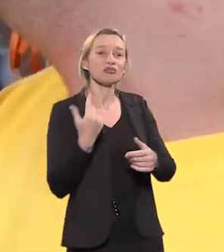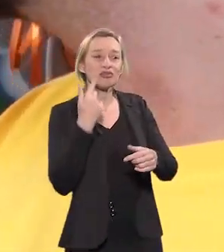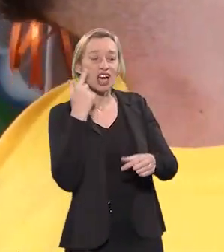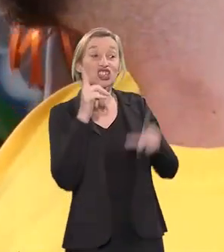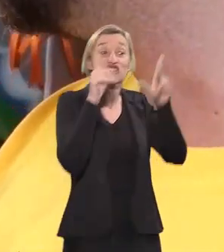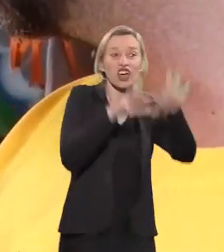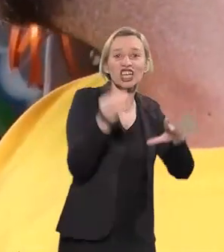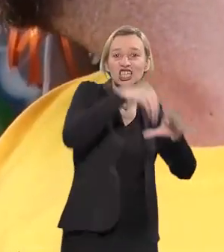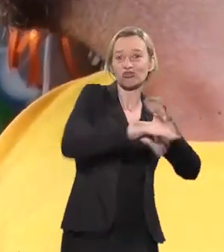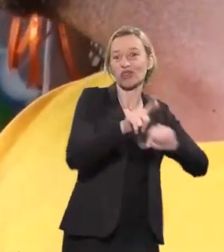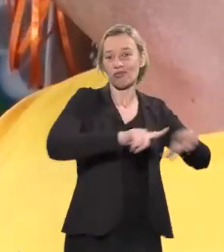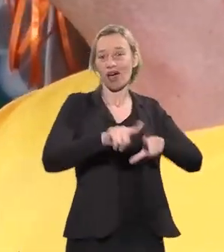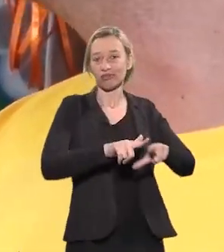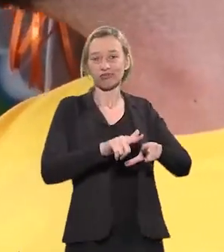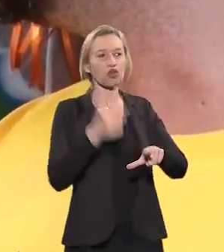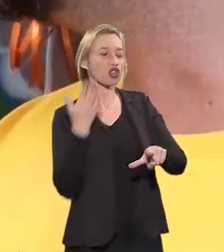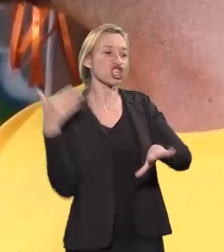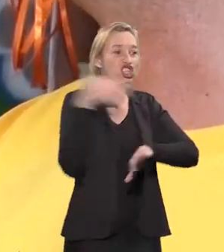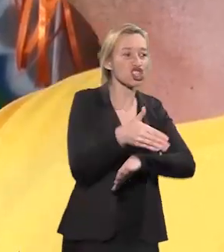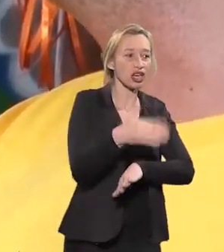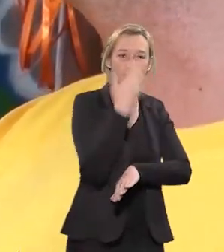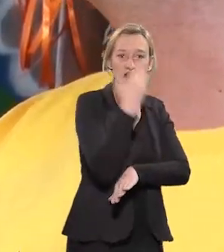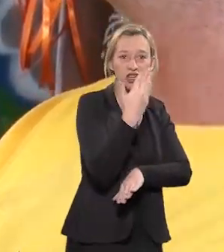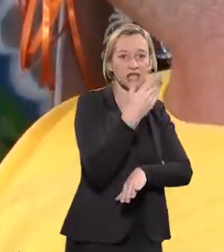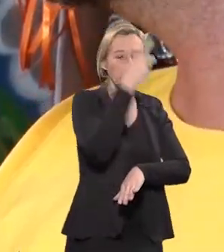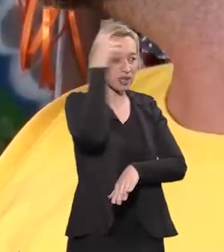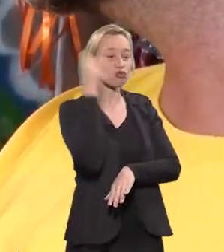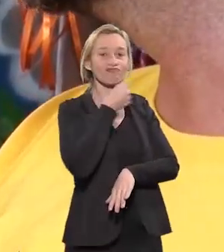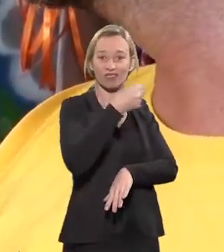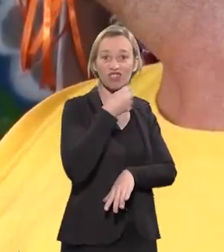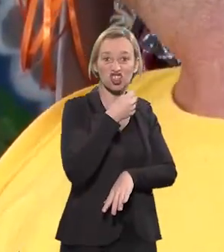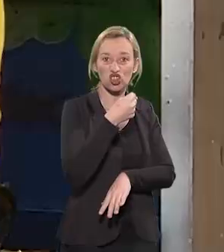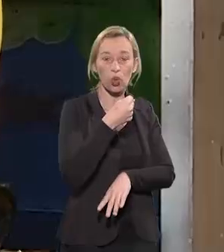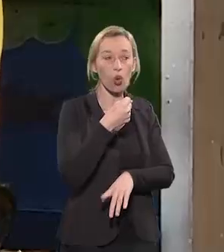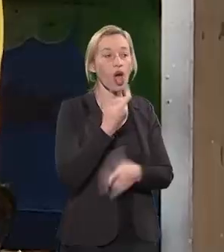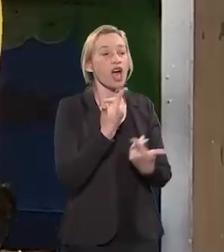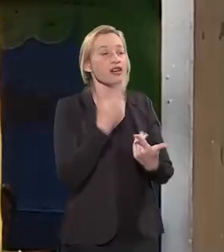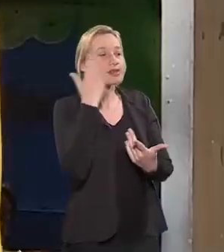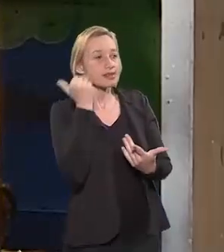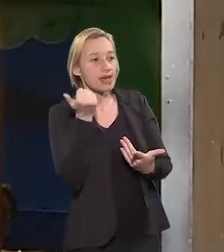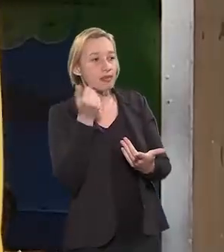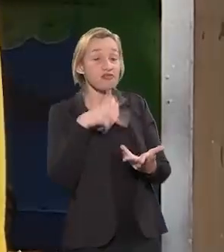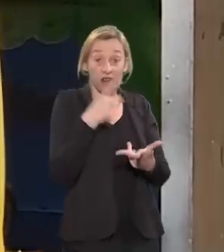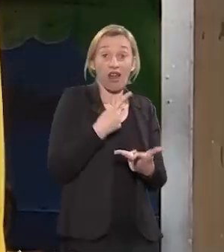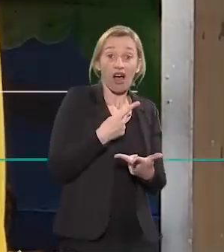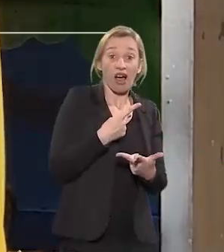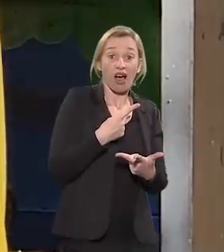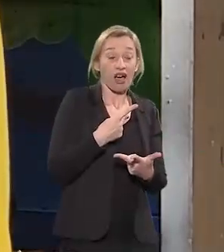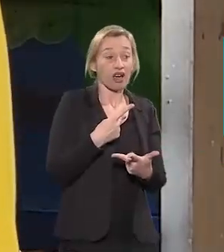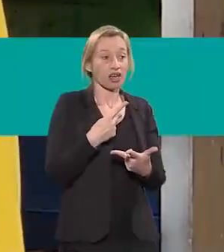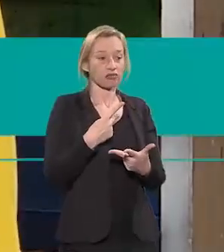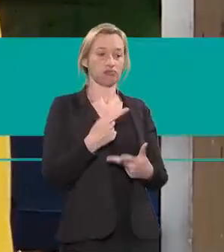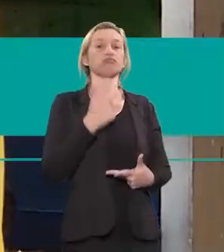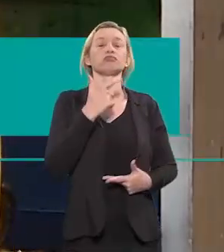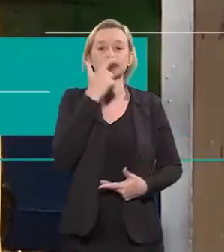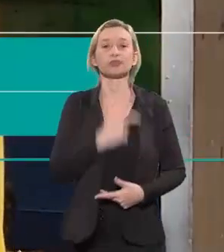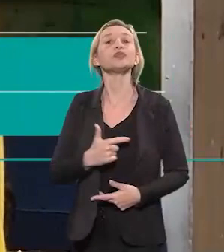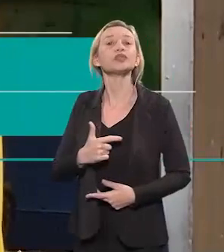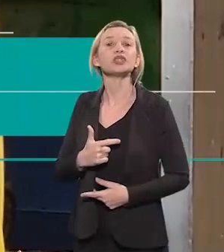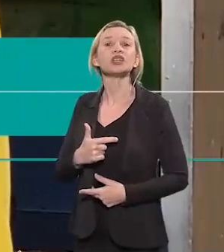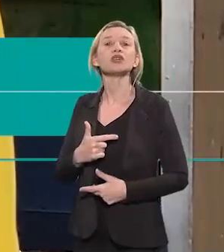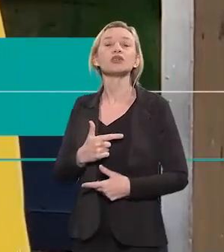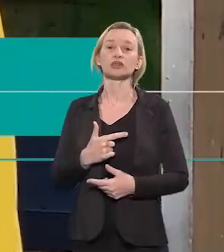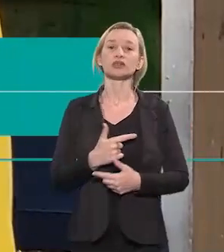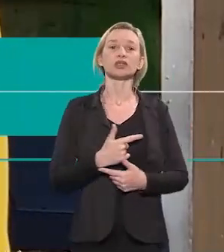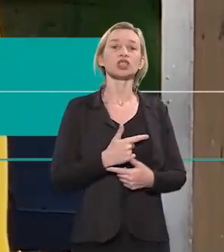para a inserção no mercado de trabalho. Né? Quando você chega na frente de um entrevistador e sabe se colocar, né? Você sabe se